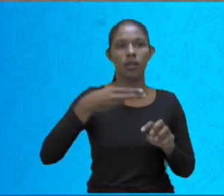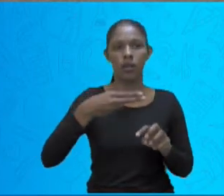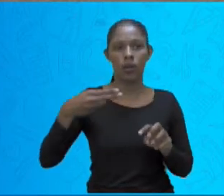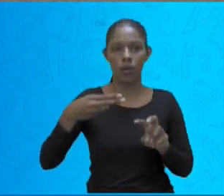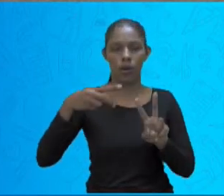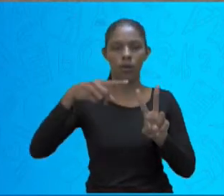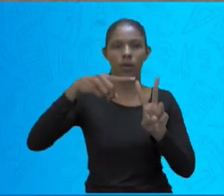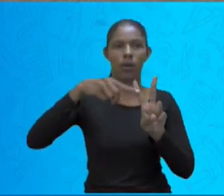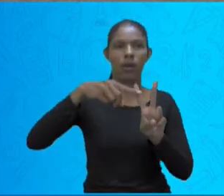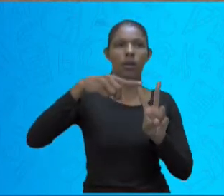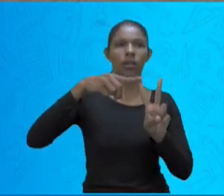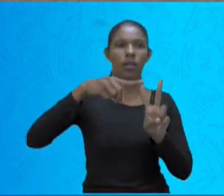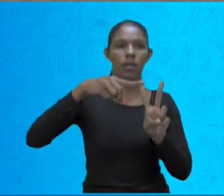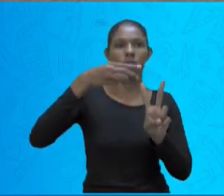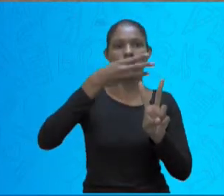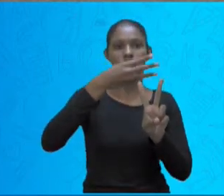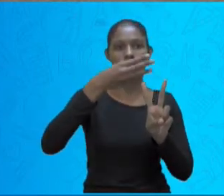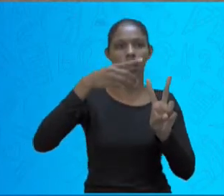3.